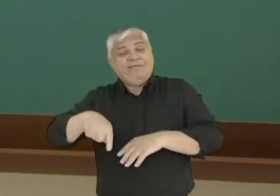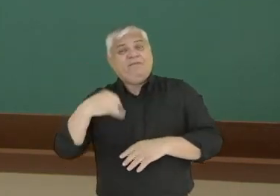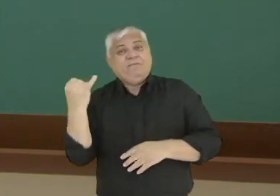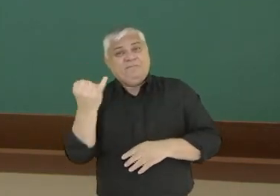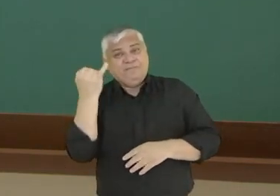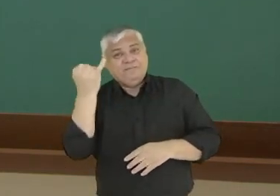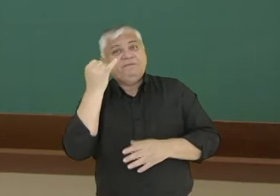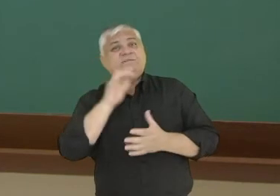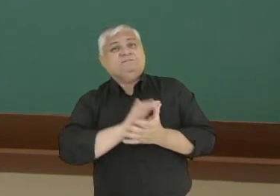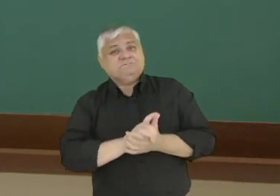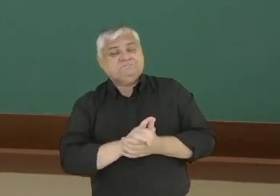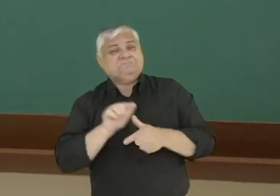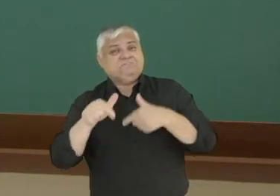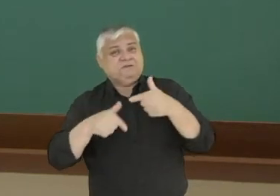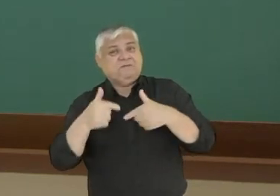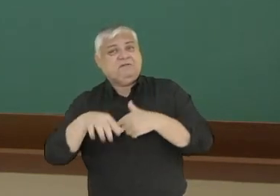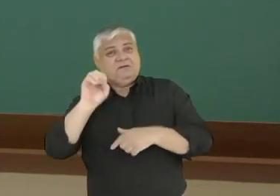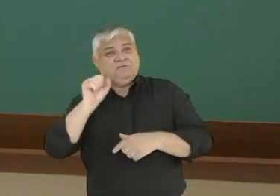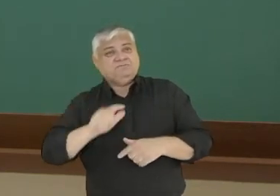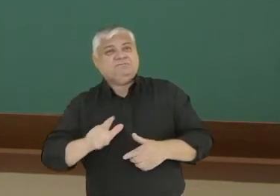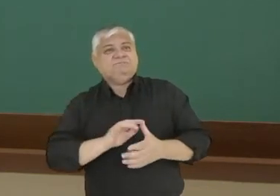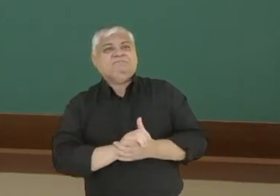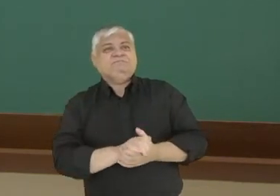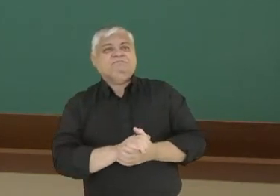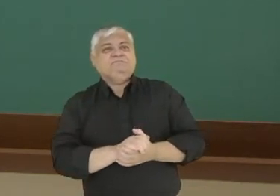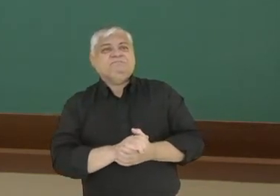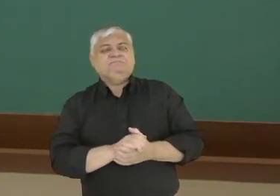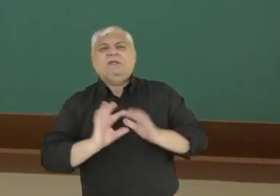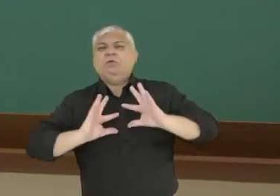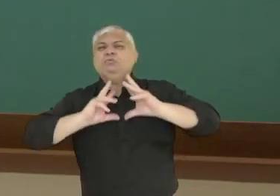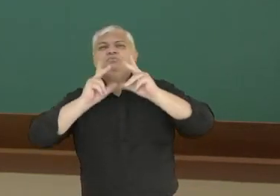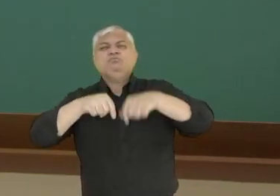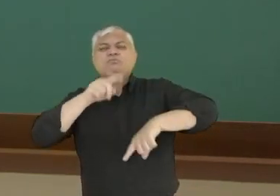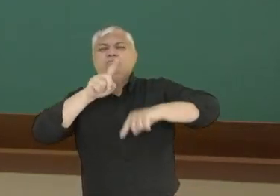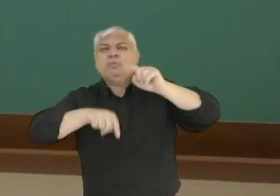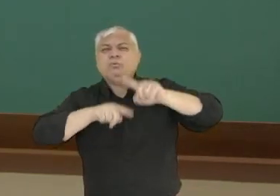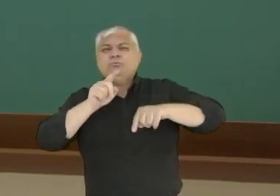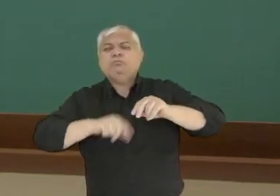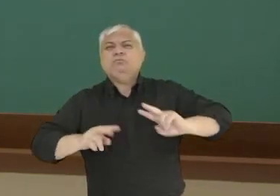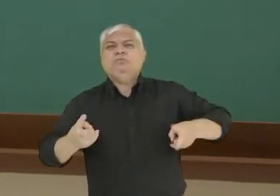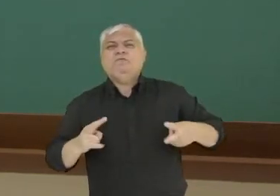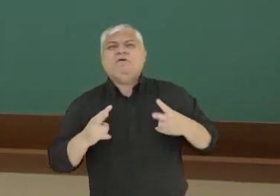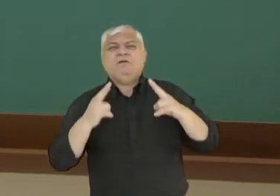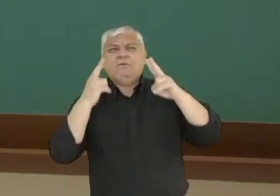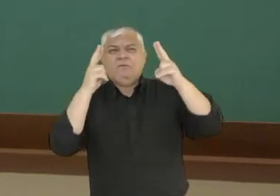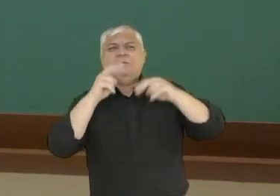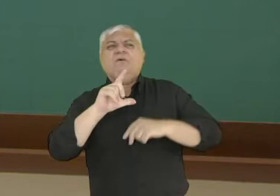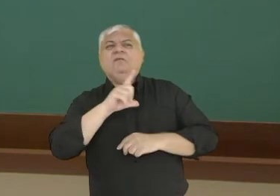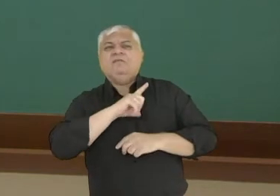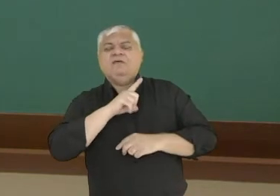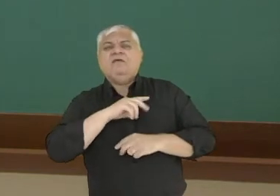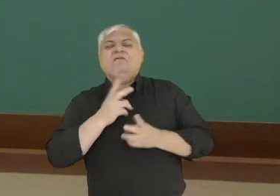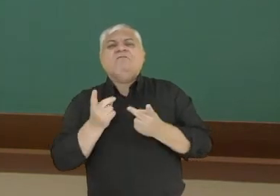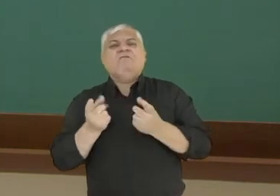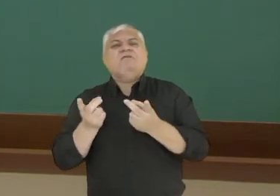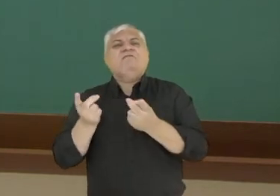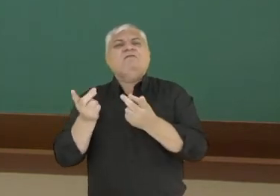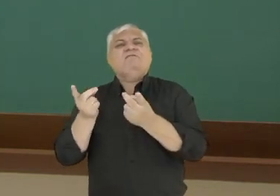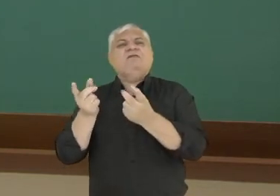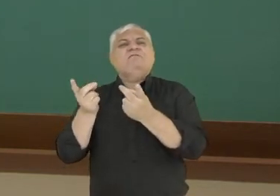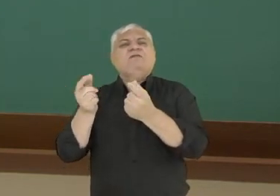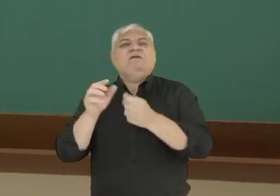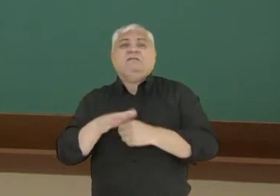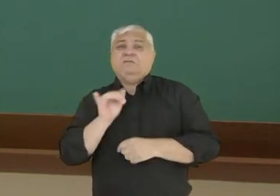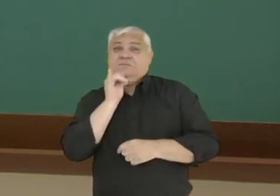desenvolvimento da atividade agropecuária na região sul do Brasil todos os produtos valiosos para exportação sendo vendidos para